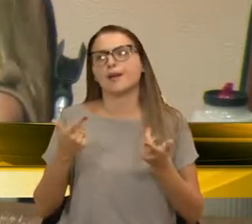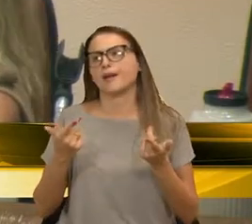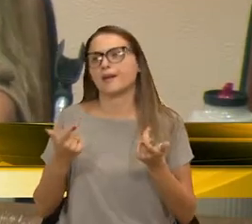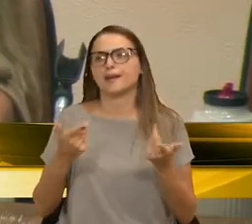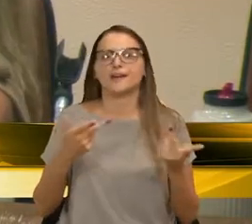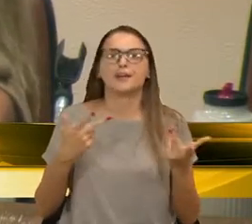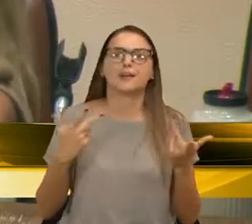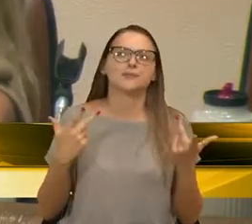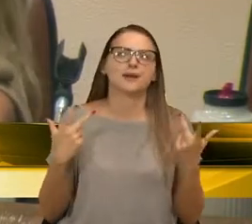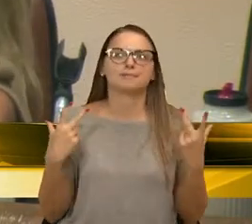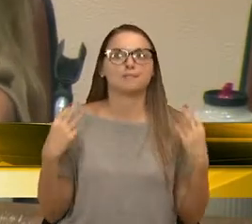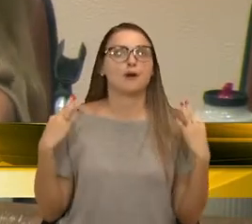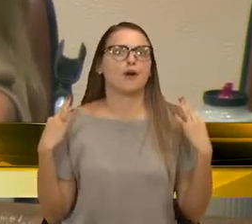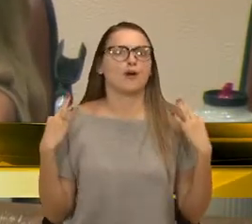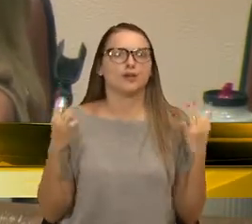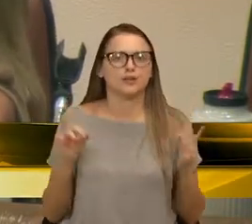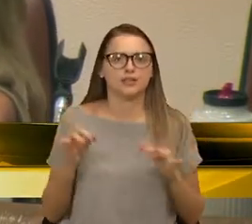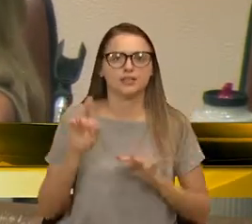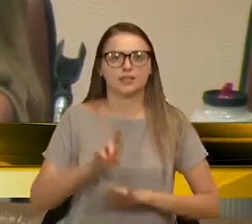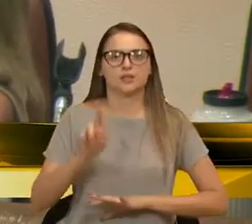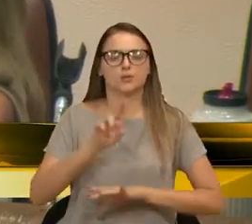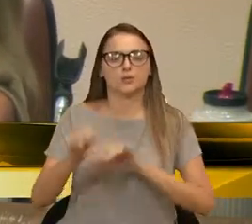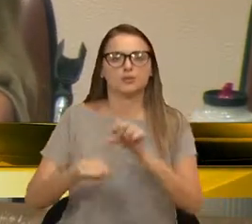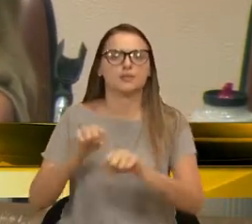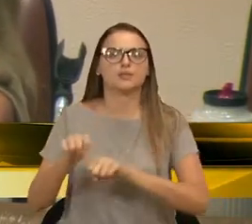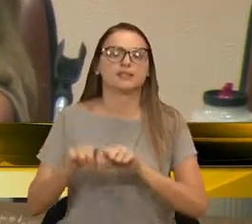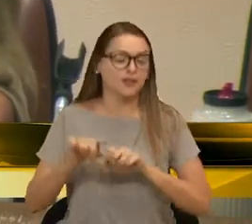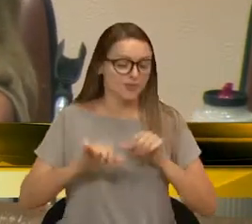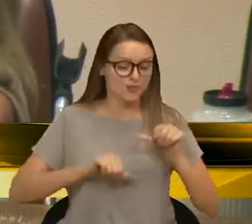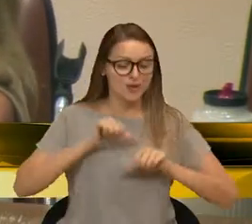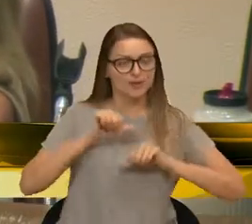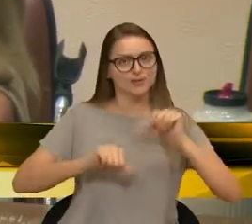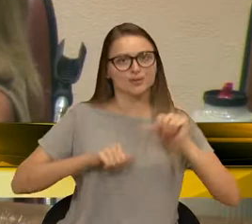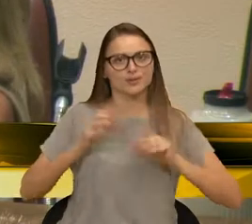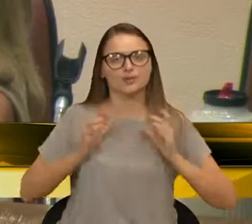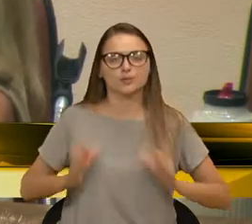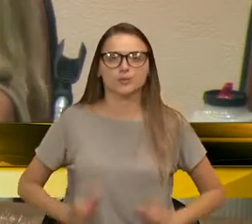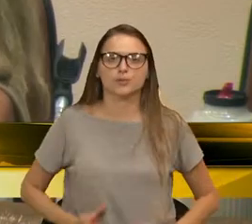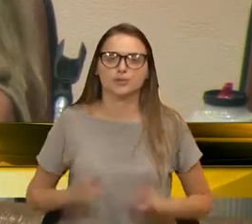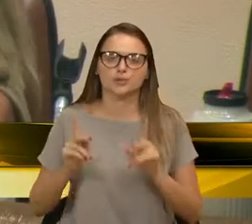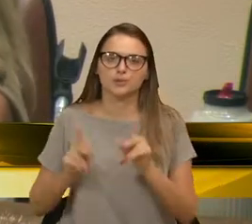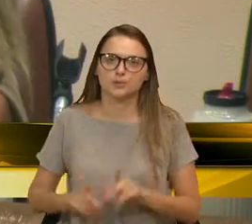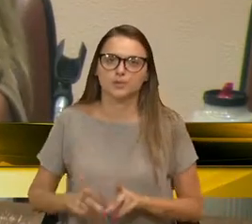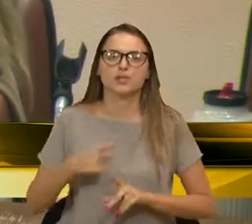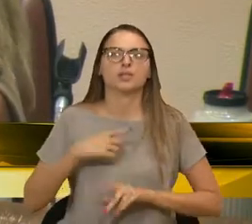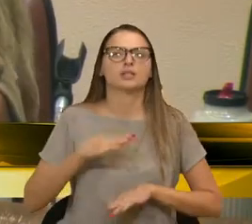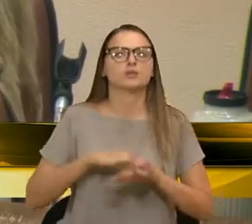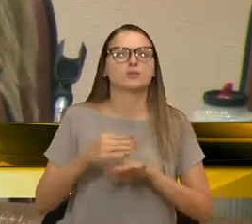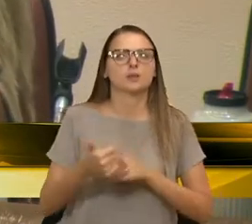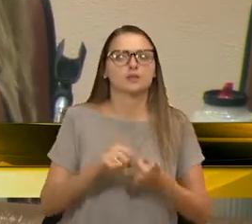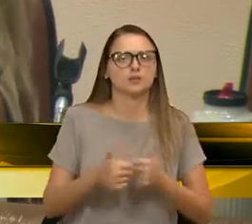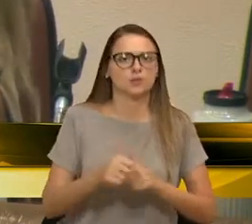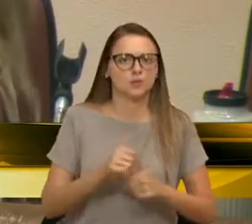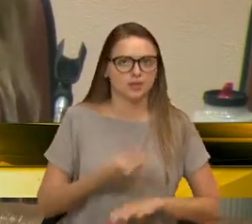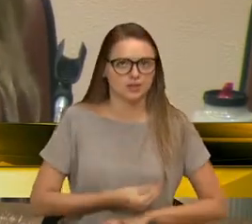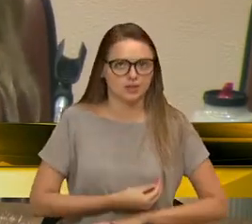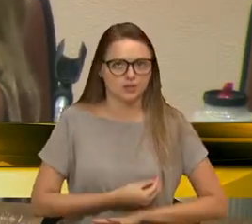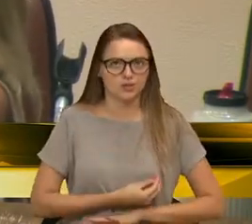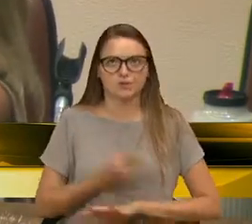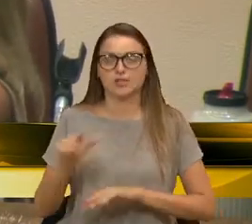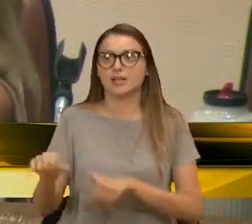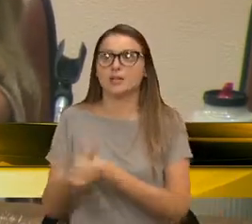que anda de bicicleta. Não, ele traz uma mudança de comportamento, né, em qualidade de vida, em